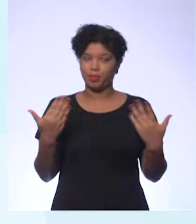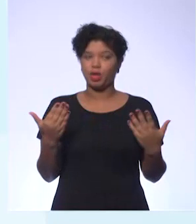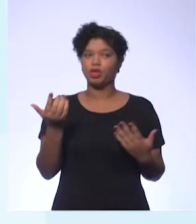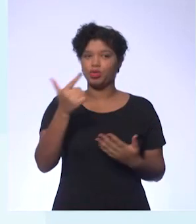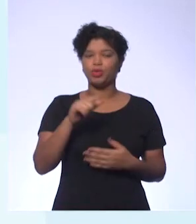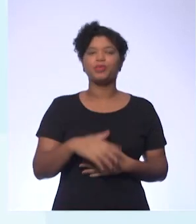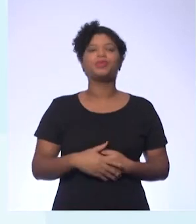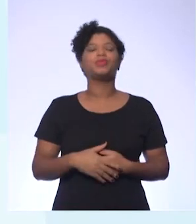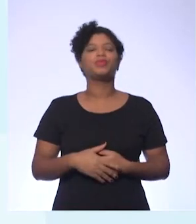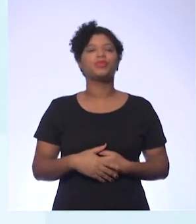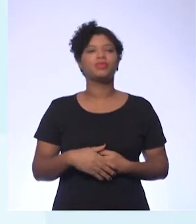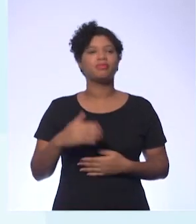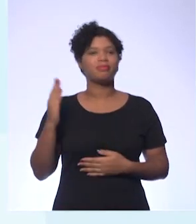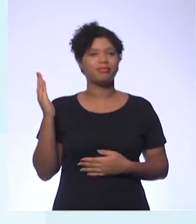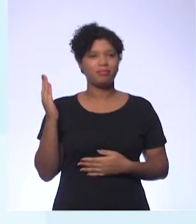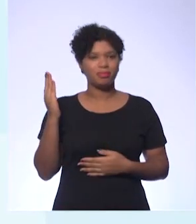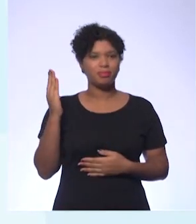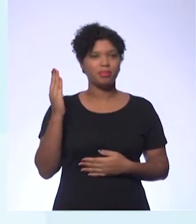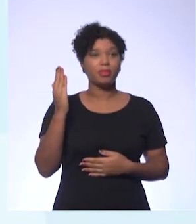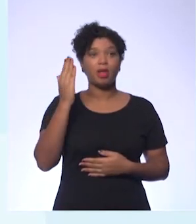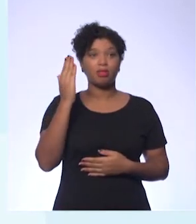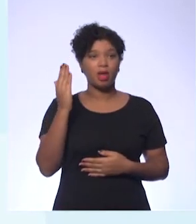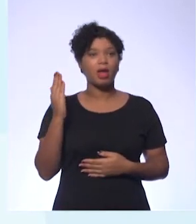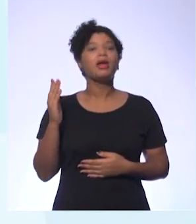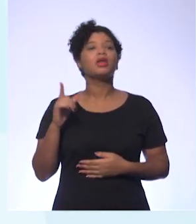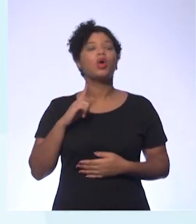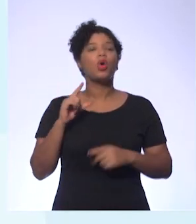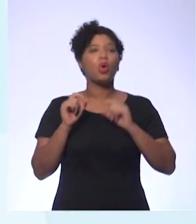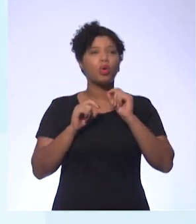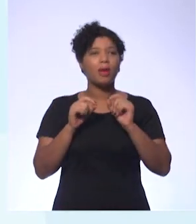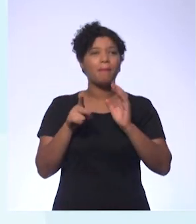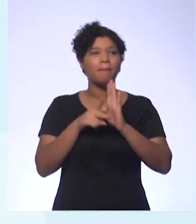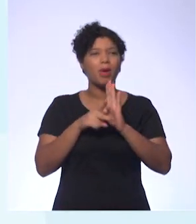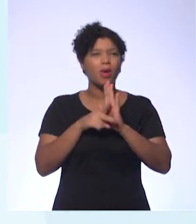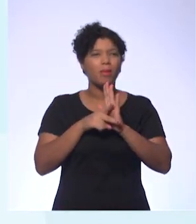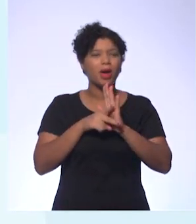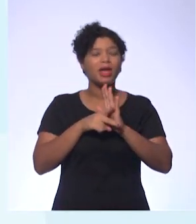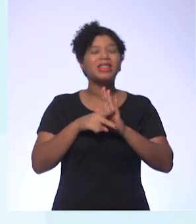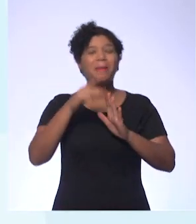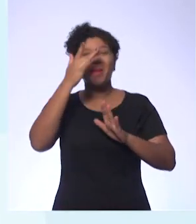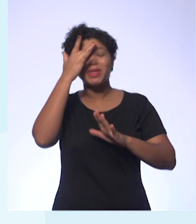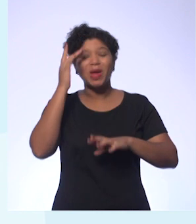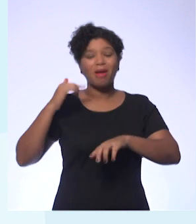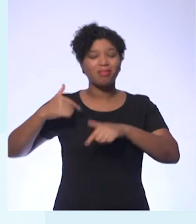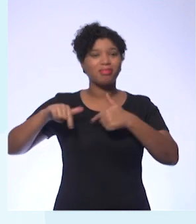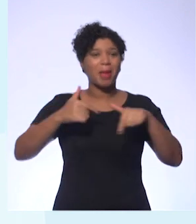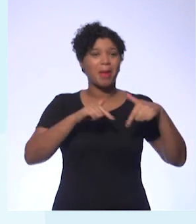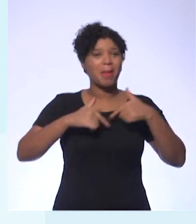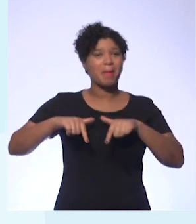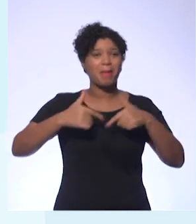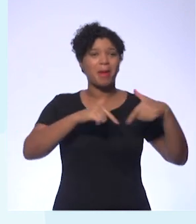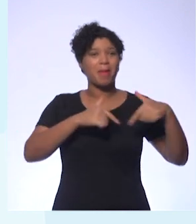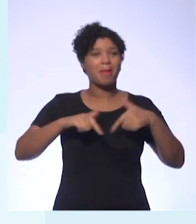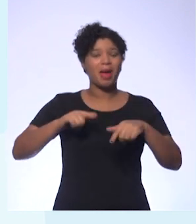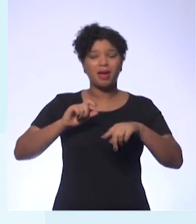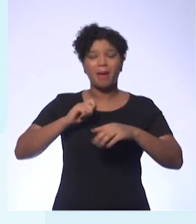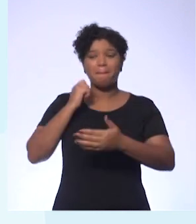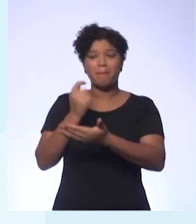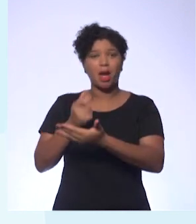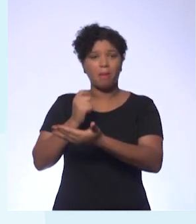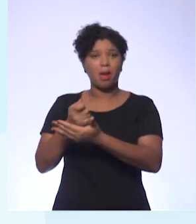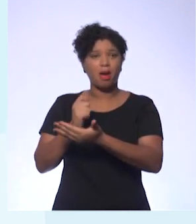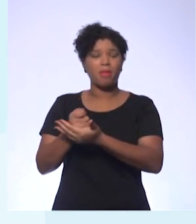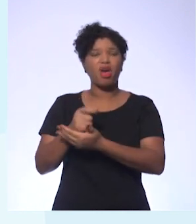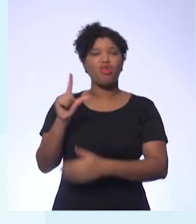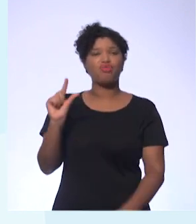na explicação na tela. Mão de obra barata, êxodo rural. Cercou as terras, aquelas pessoas, aqueles camponeses